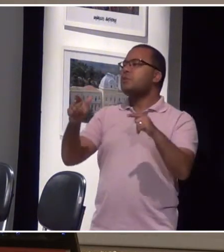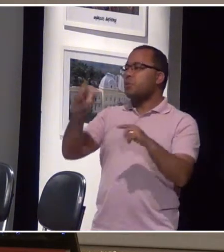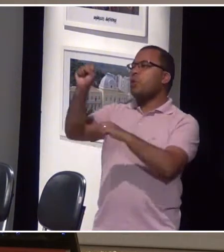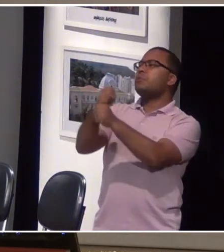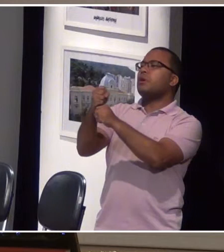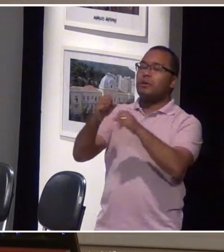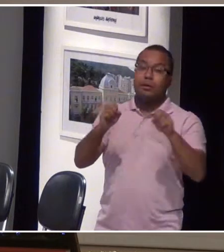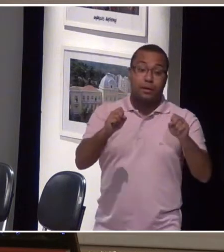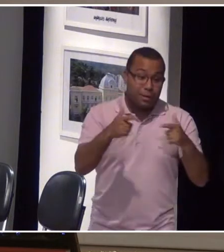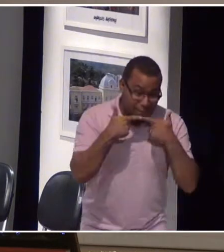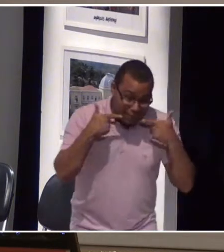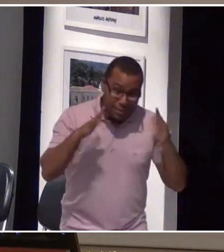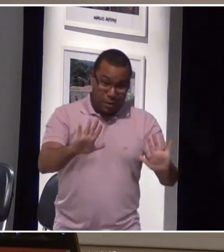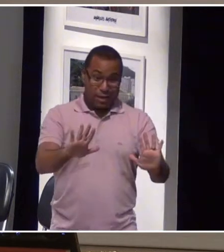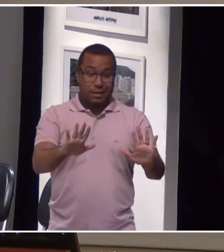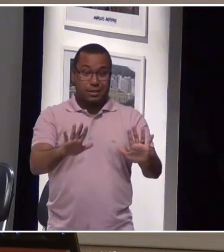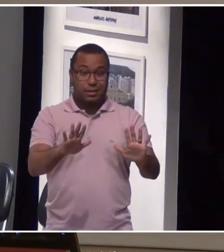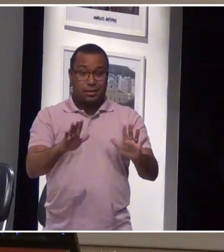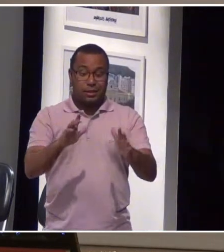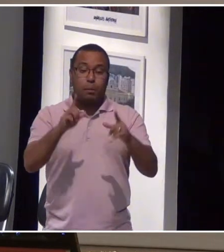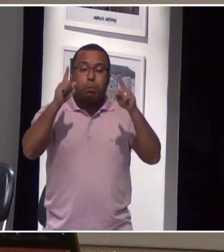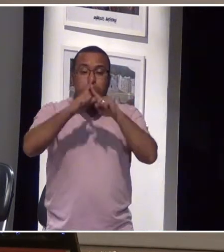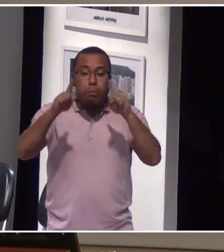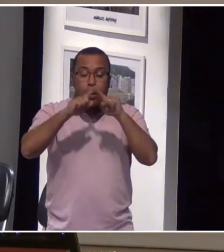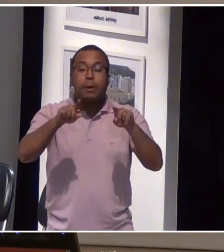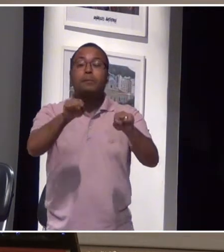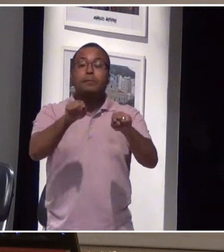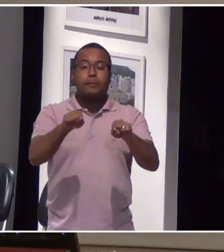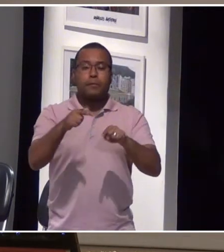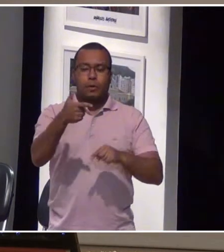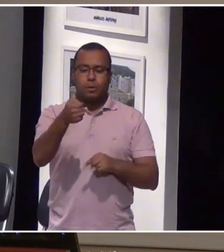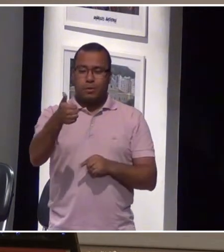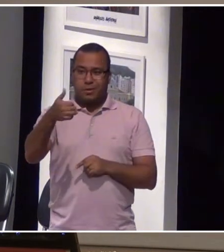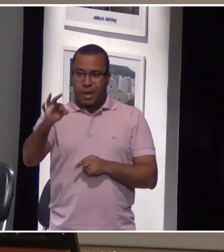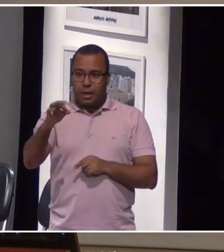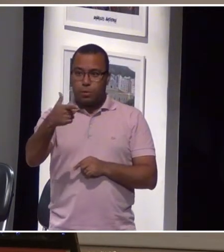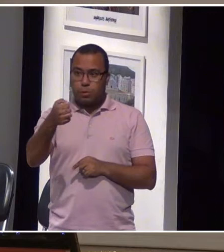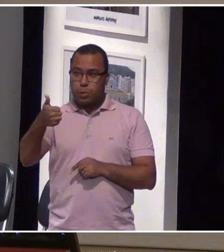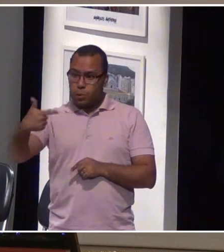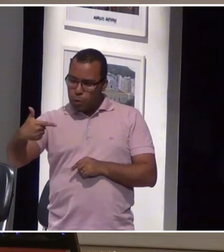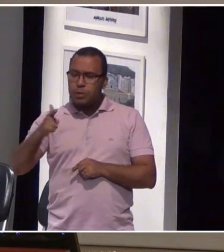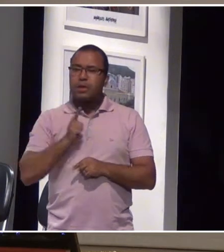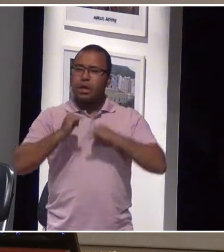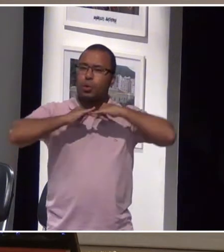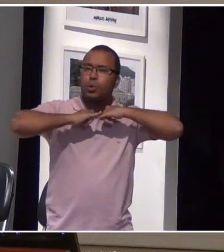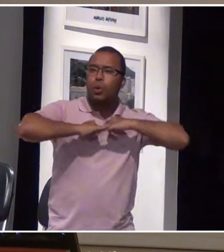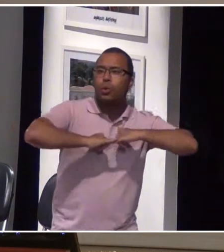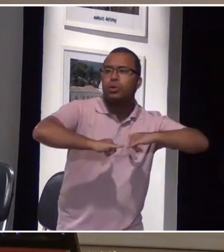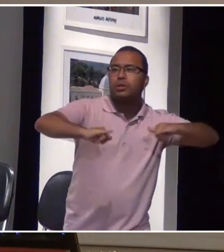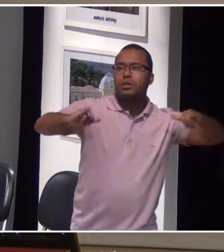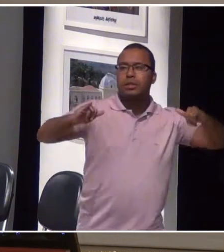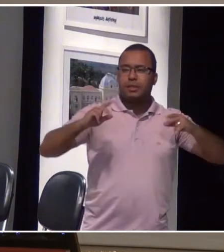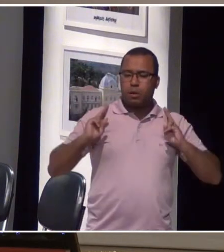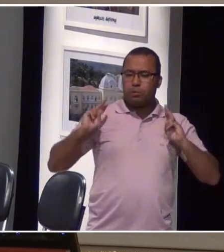isso faz 8 anos, já está defasado como dado. Mas em 2010, 2012, e a gente tem notícias, ao menos, de